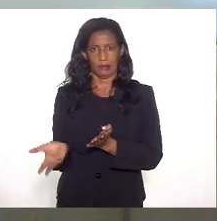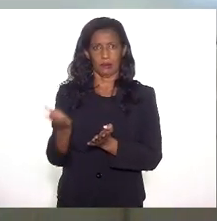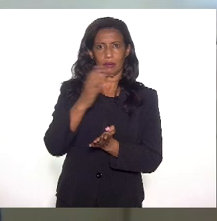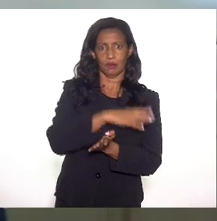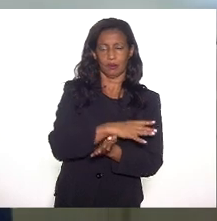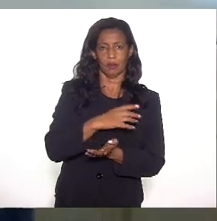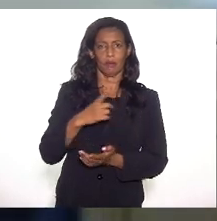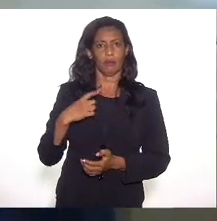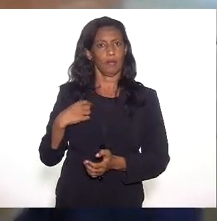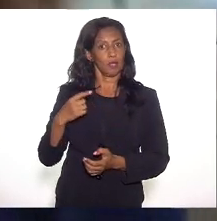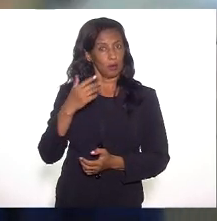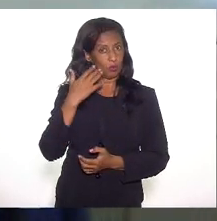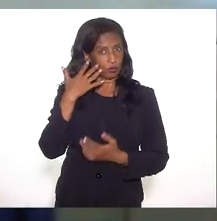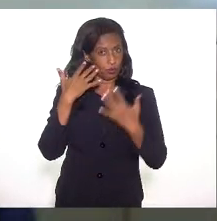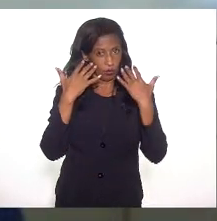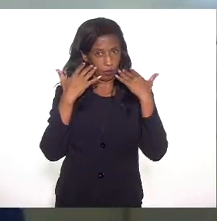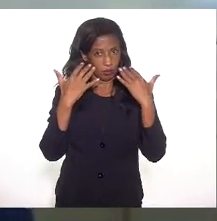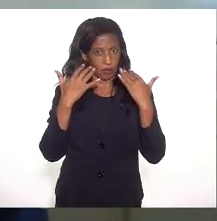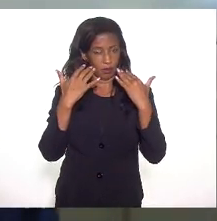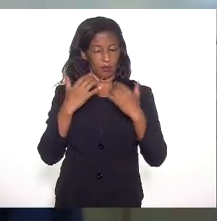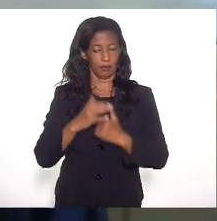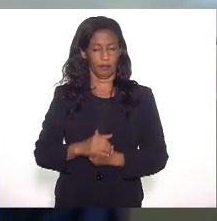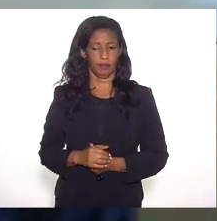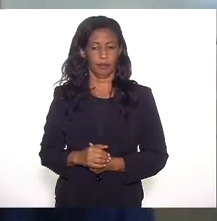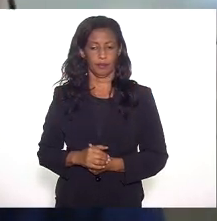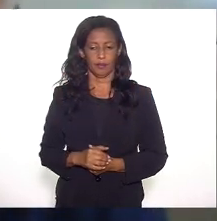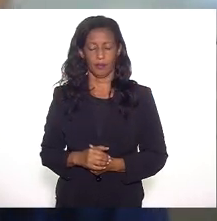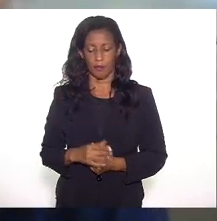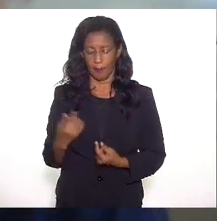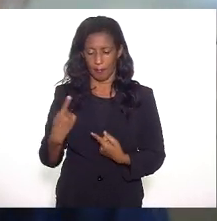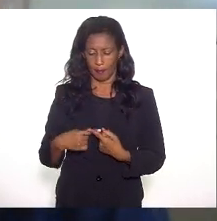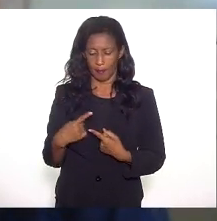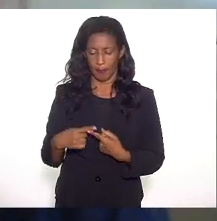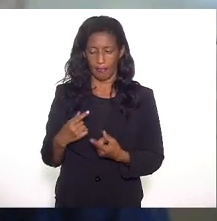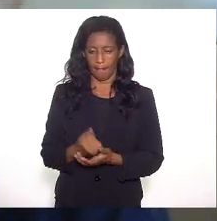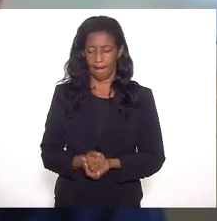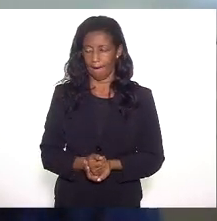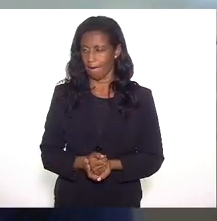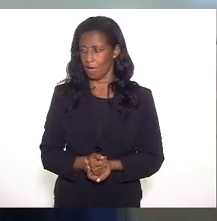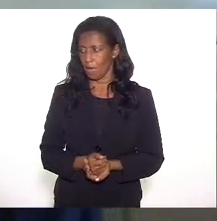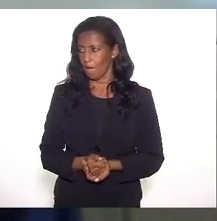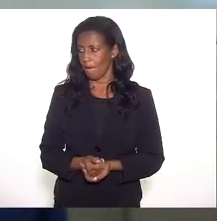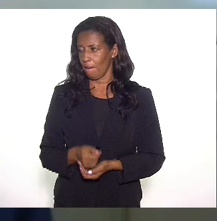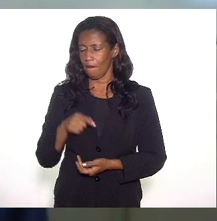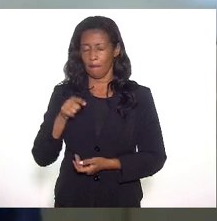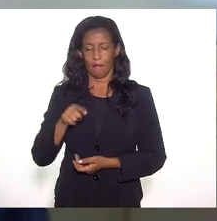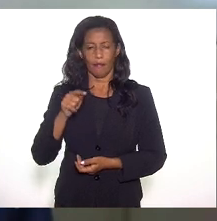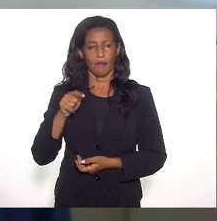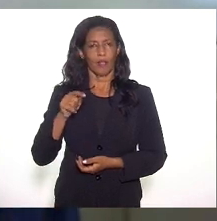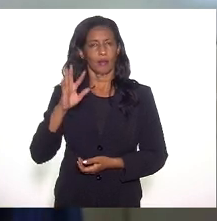mas eu estou chamando a atenção porque esta decisão do Poder Executivo